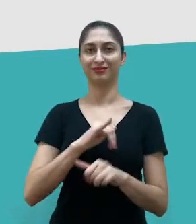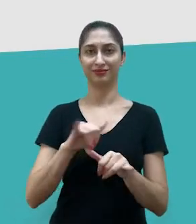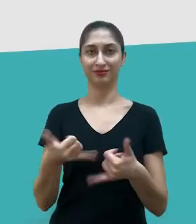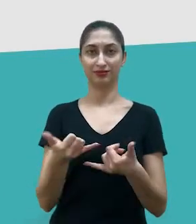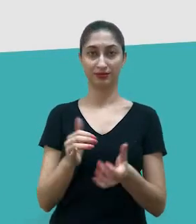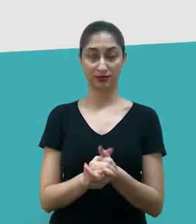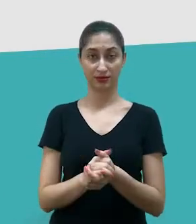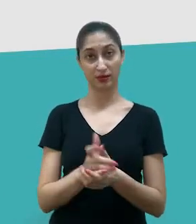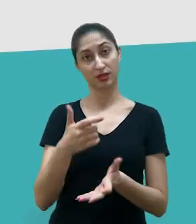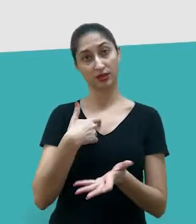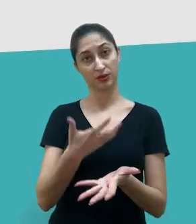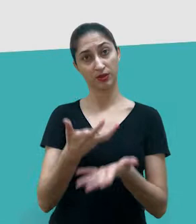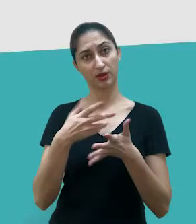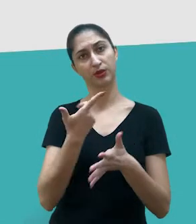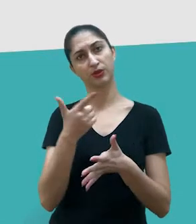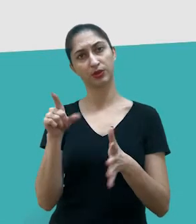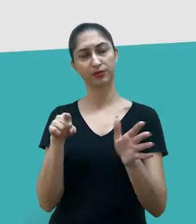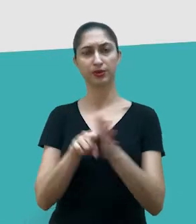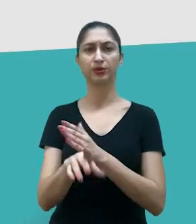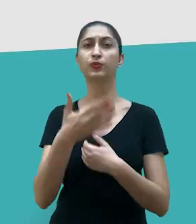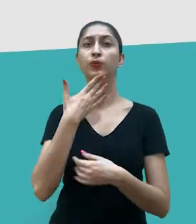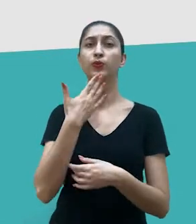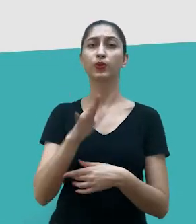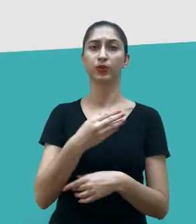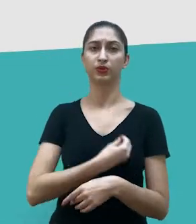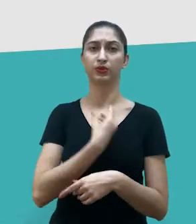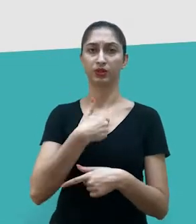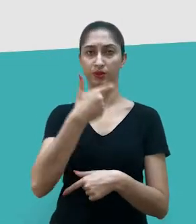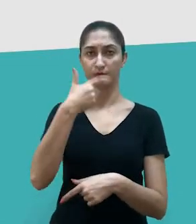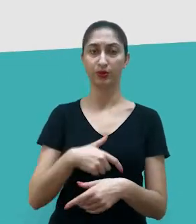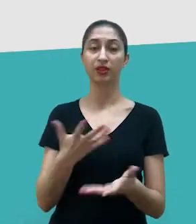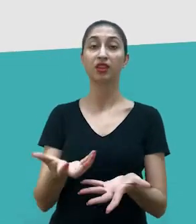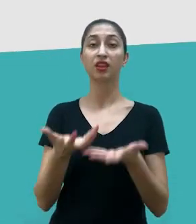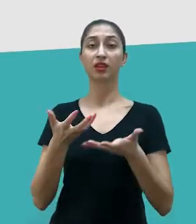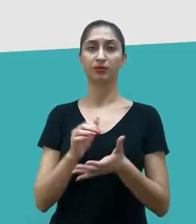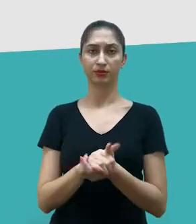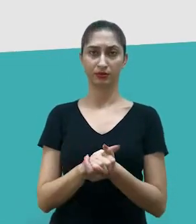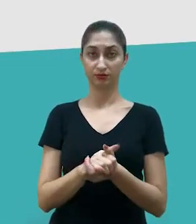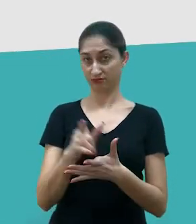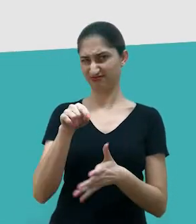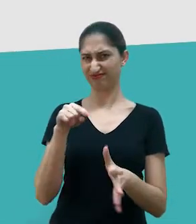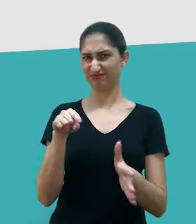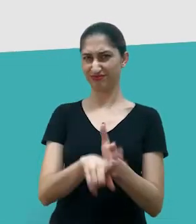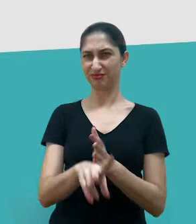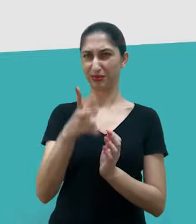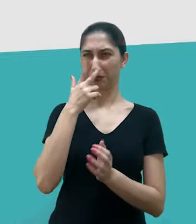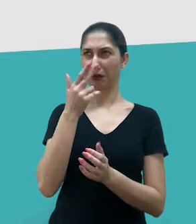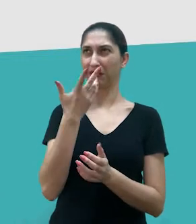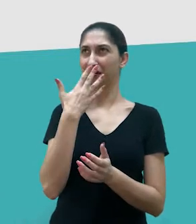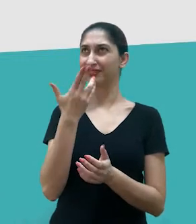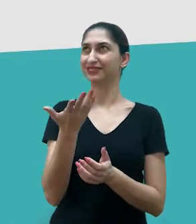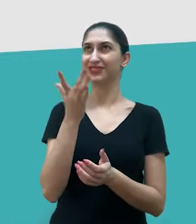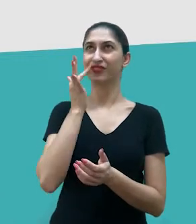eu gostaria de fazer uma outra pergunta: que vida eu quero para mim? Essa é uma pergunta que parece muito